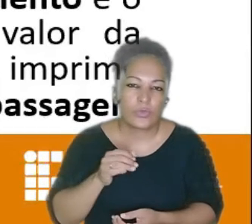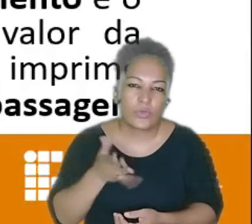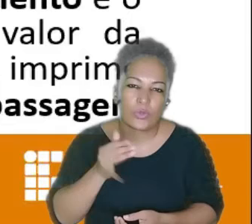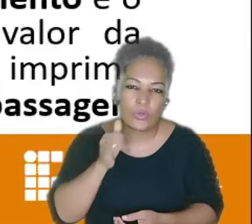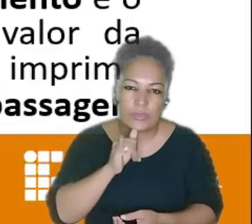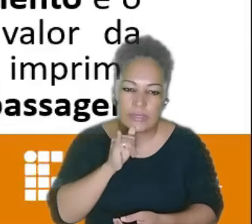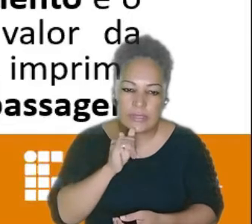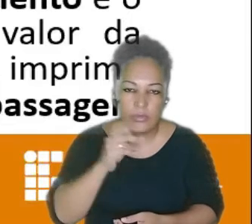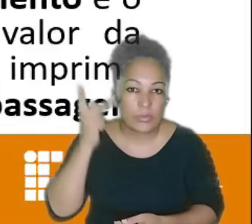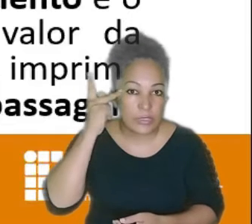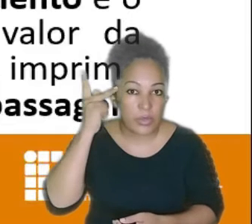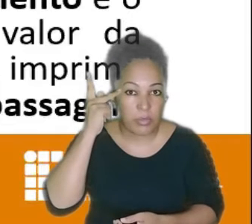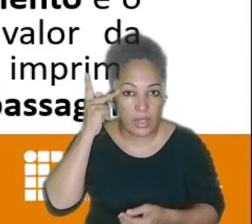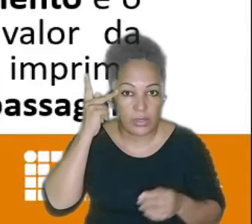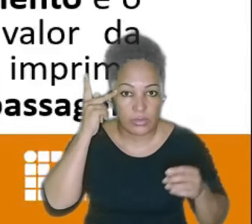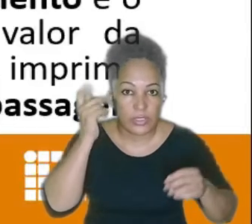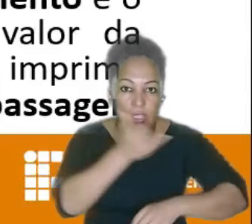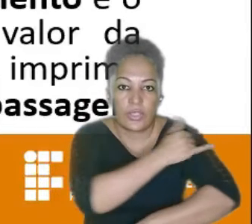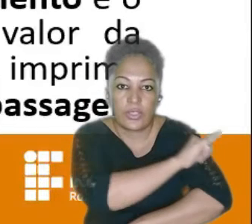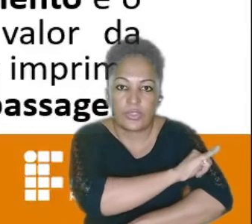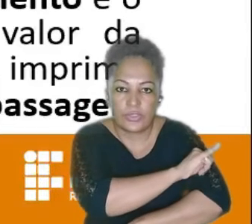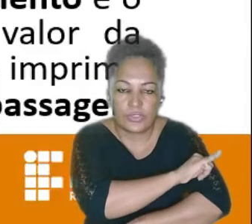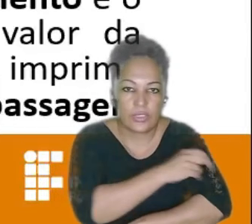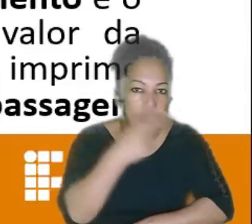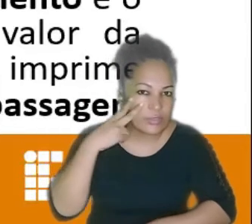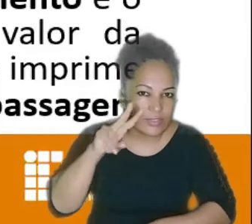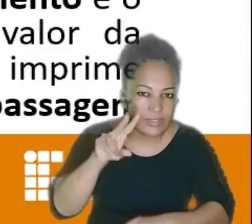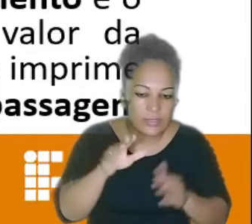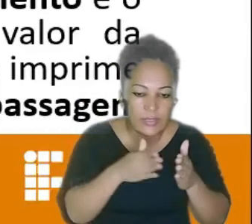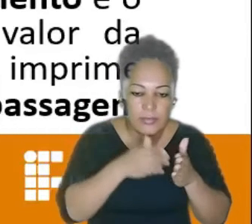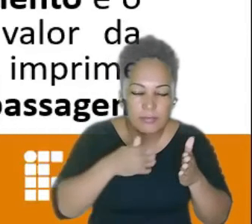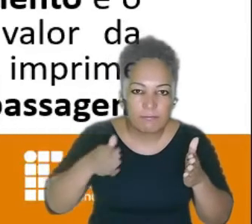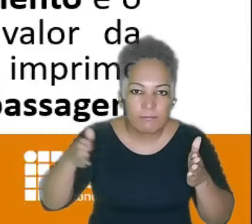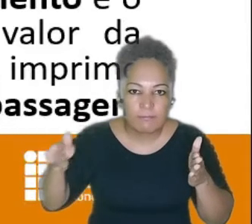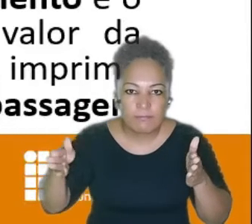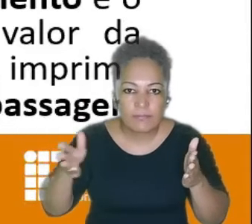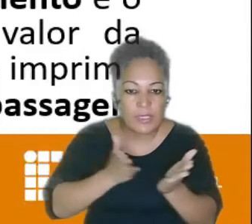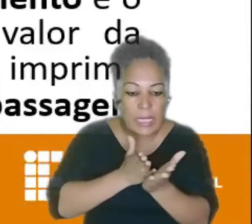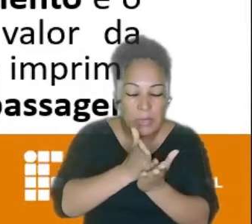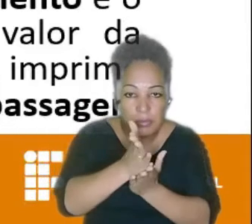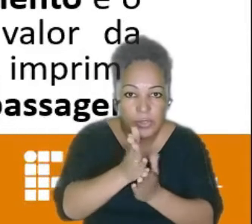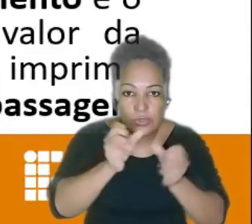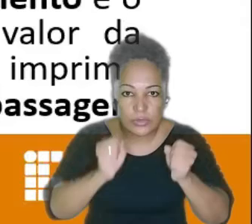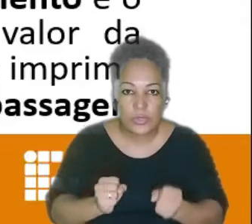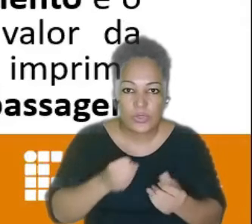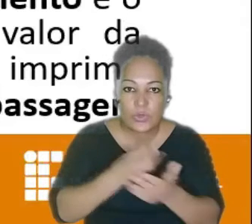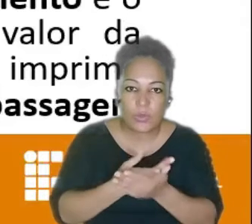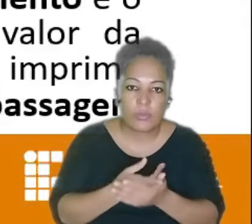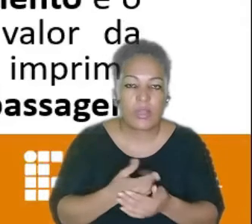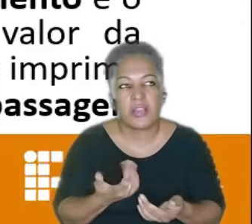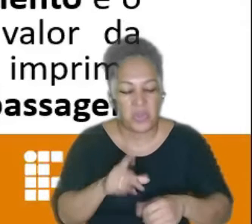colocar aqui bem, tipo São Paulo, Rio de Janeiro. Você vai ver que ela vai te trazer vários trechos possíveis que você pode